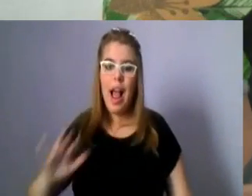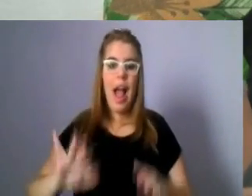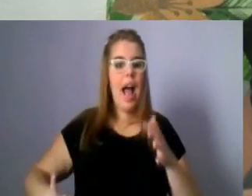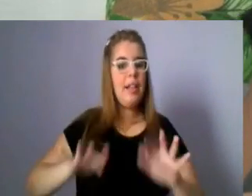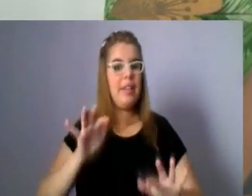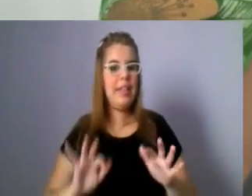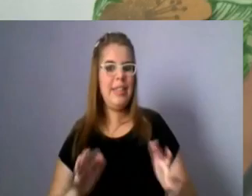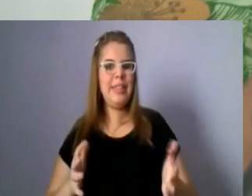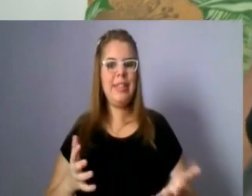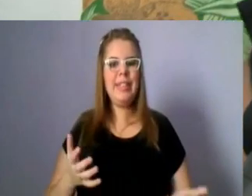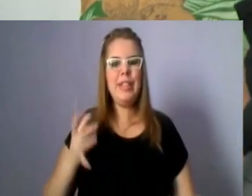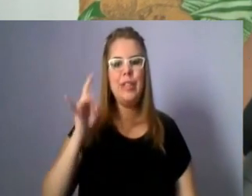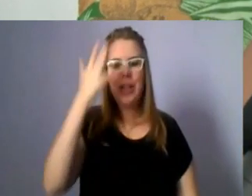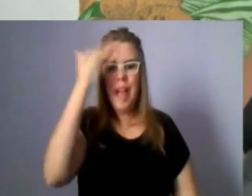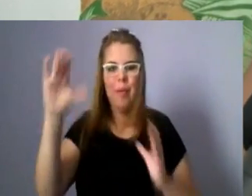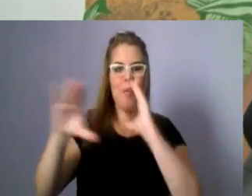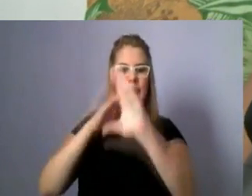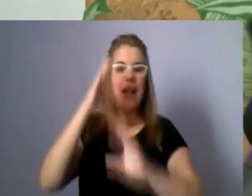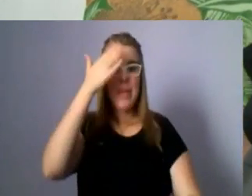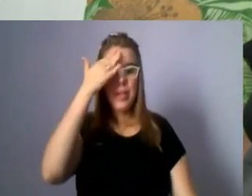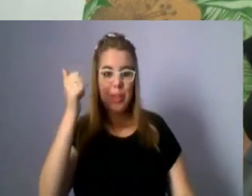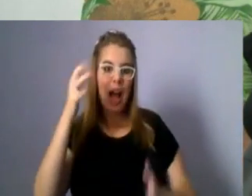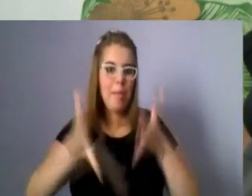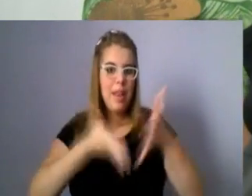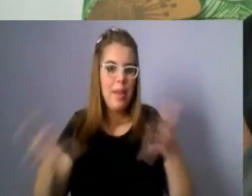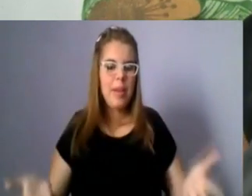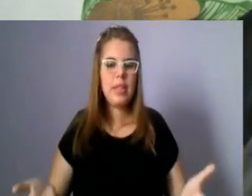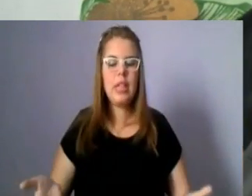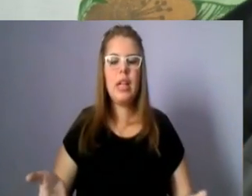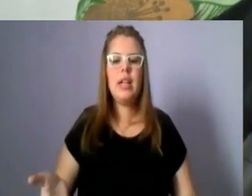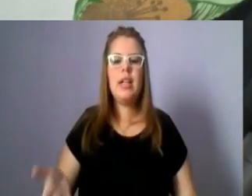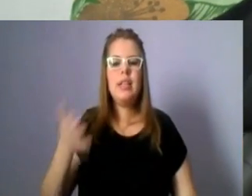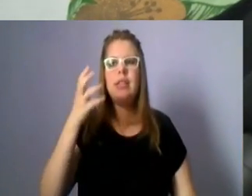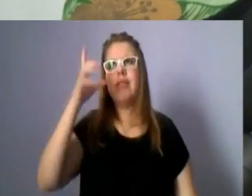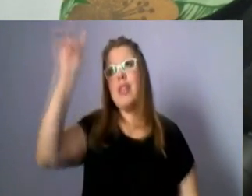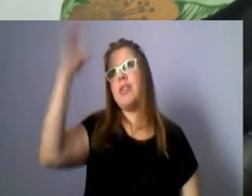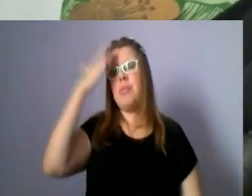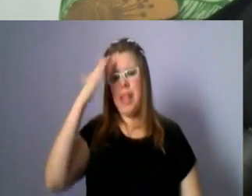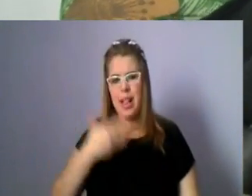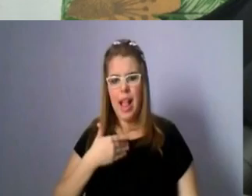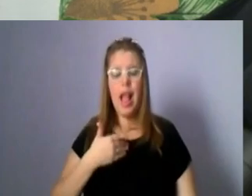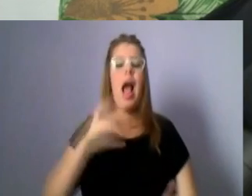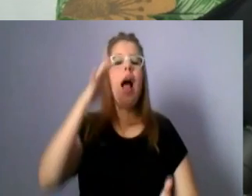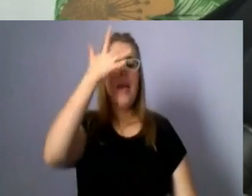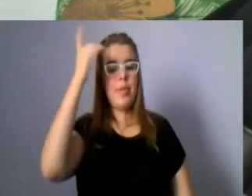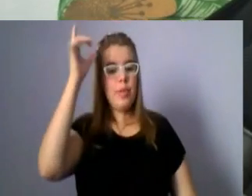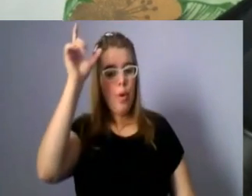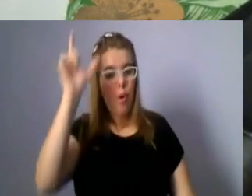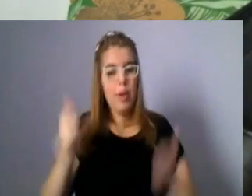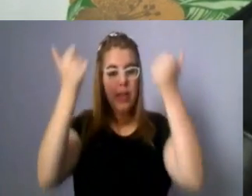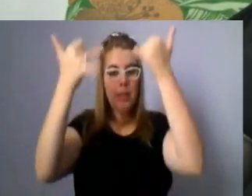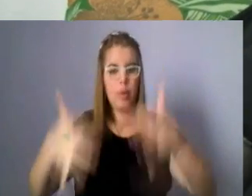vezes as pessoas só vão saber conversar com quem fala. Mas será que Deus vai me entender? E aí ele explicou, mas Deus sabe todas